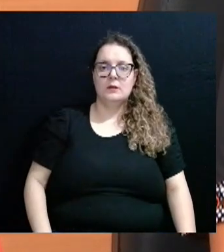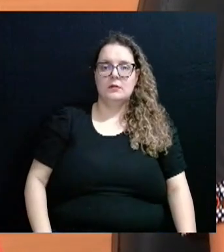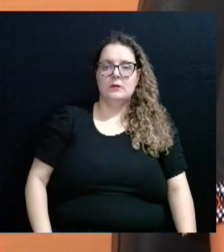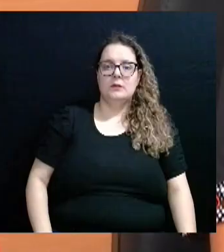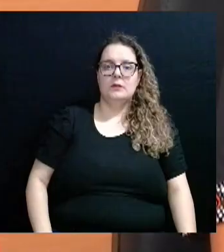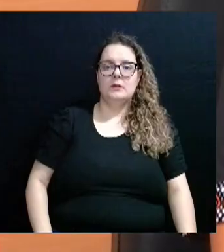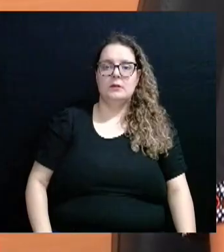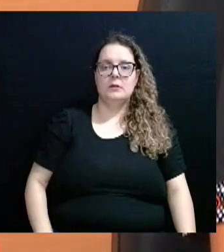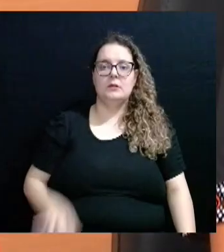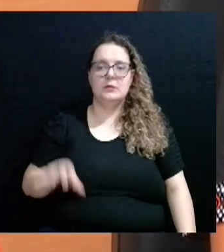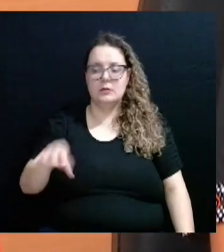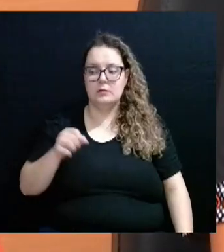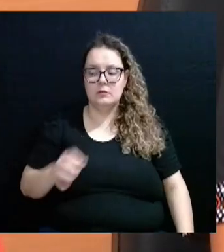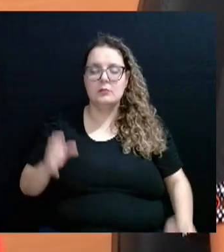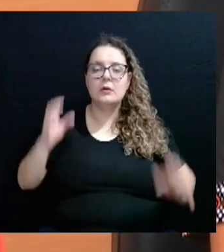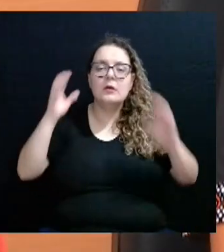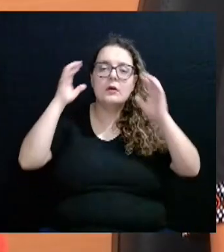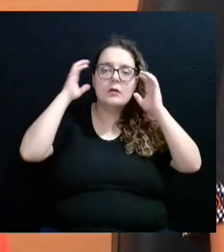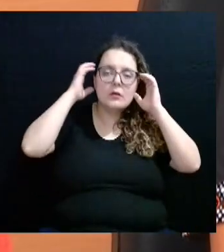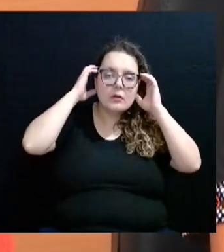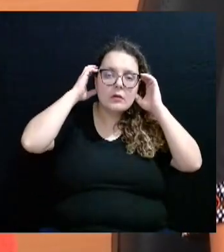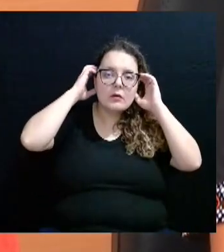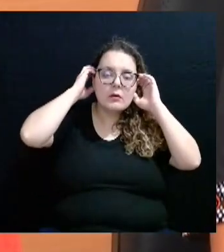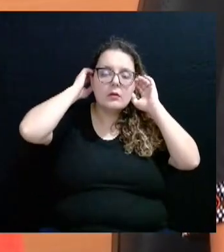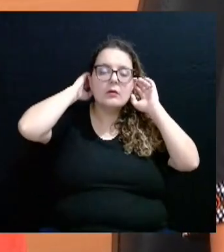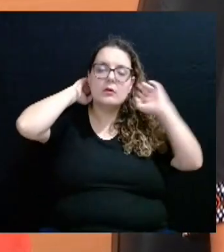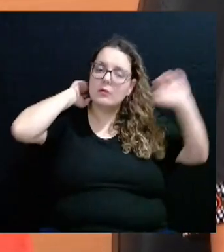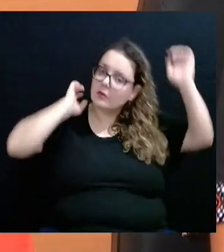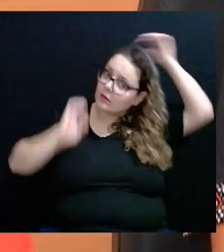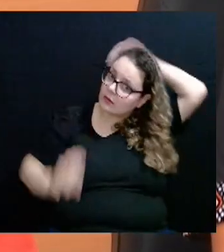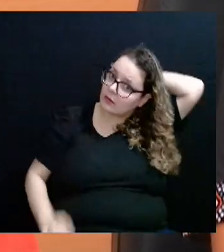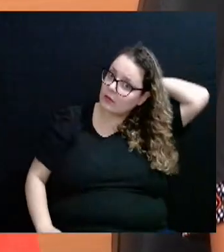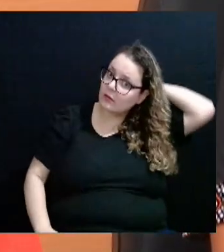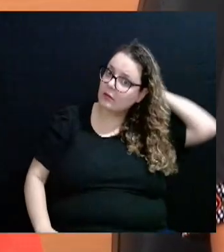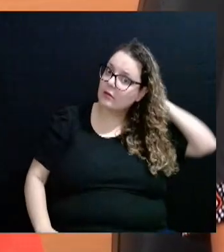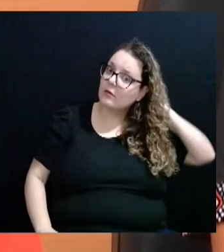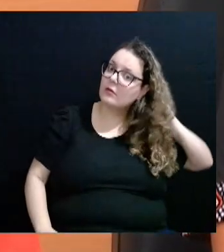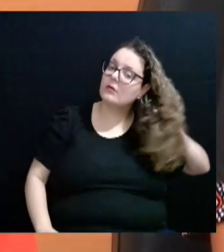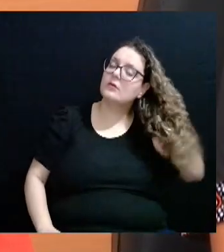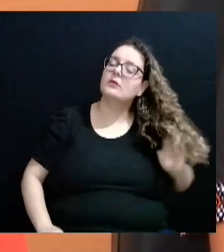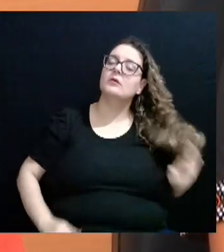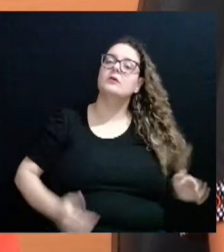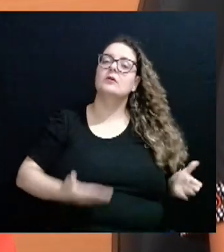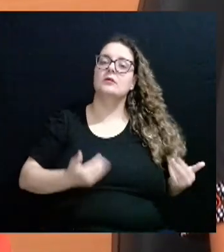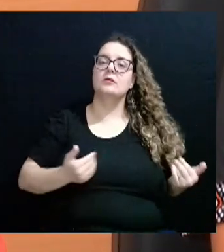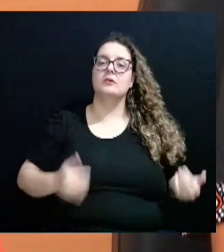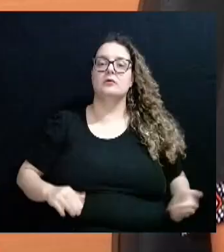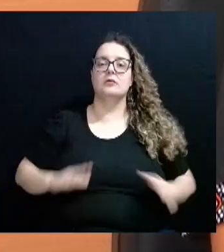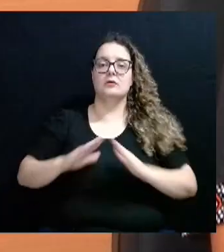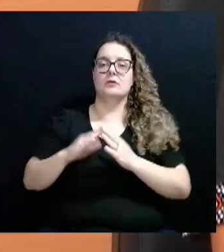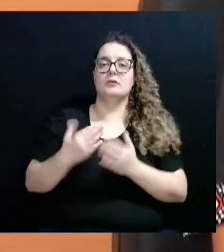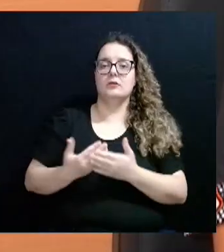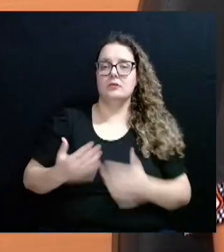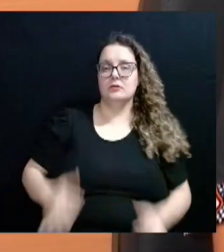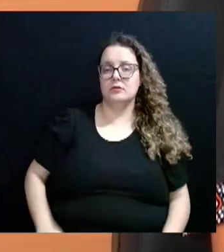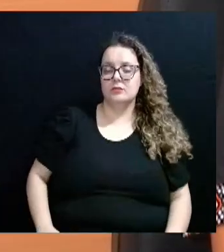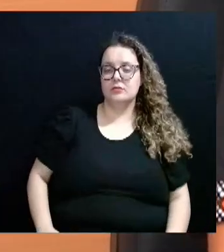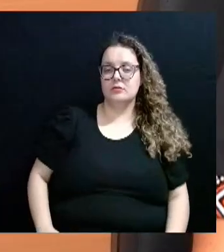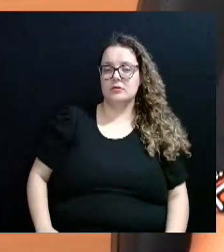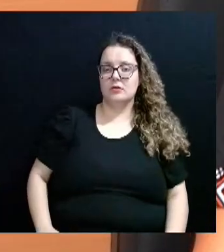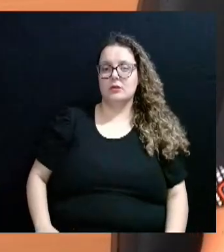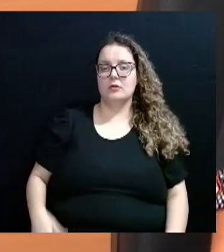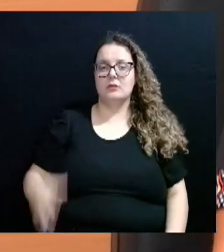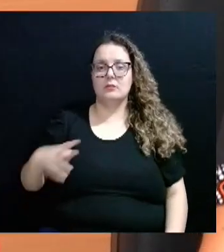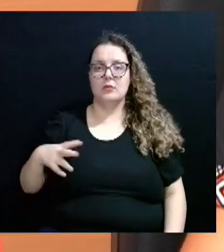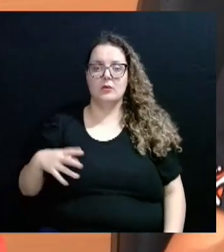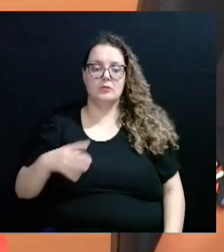força, de um jovem de colégio particular, depois um Discman, e de repente já estava com os moleques na